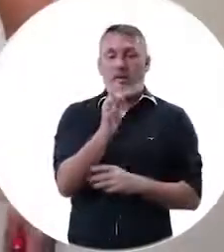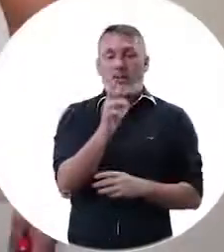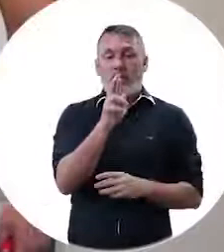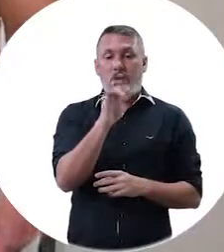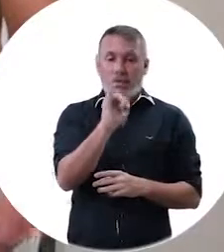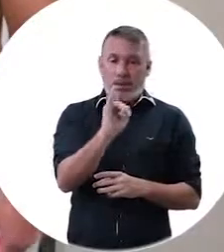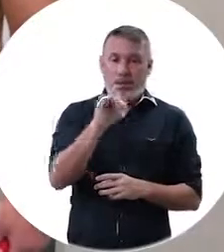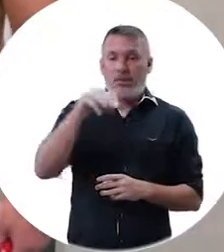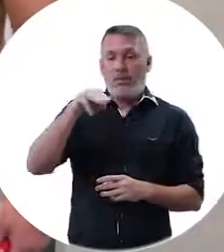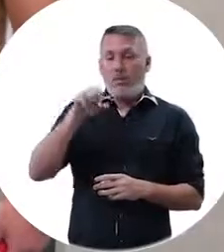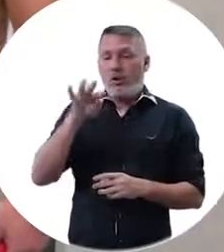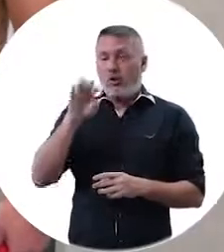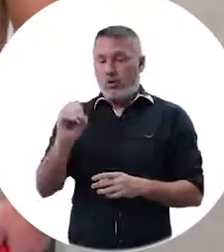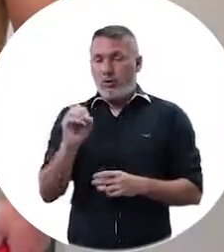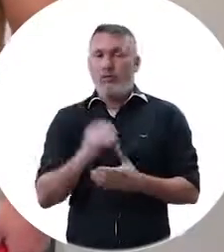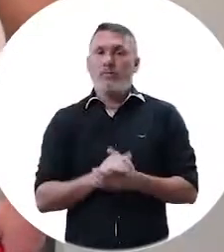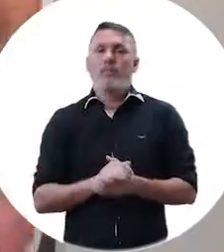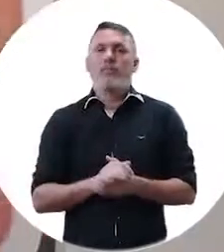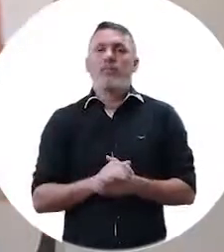trimetil.